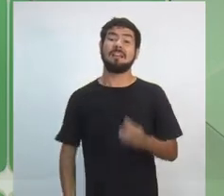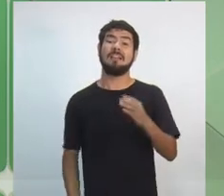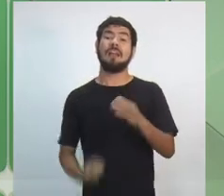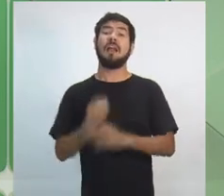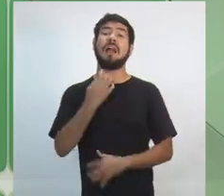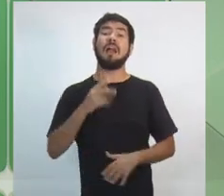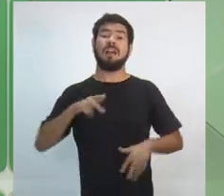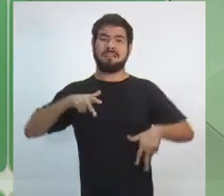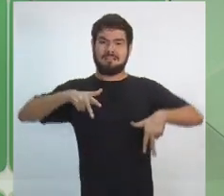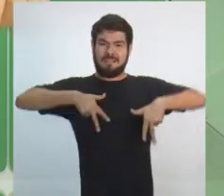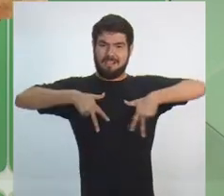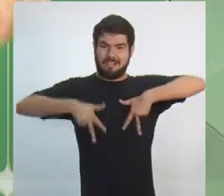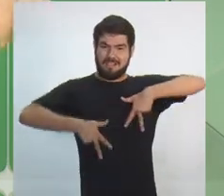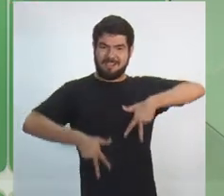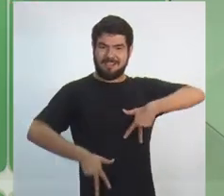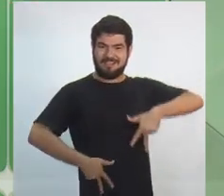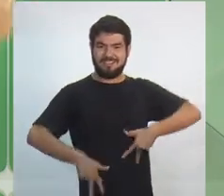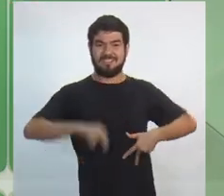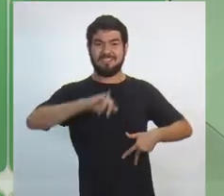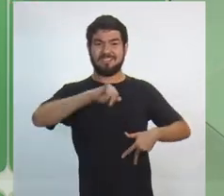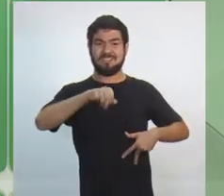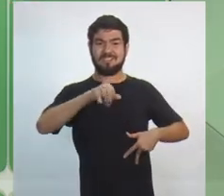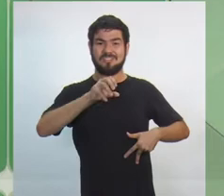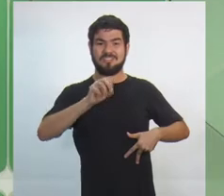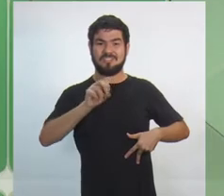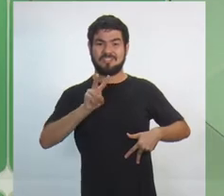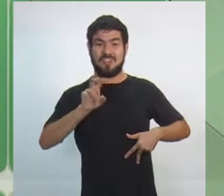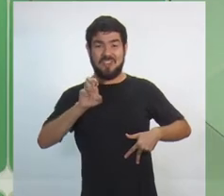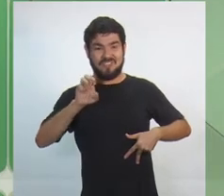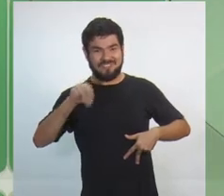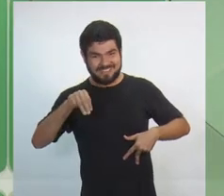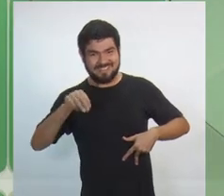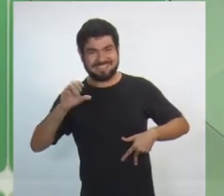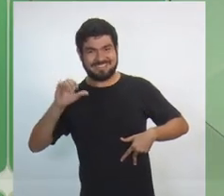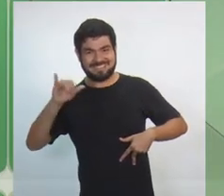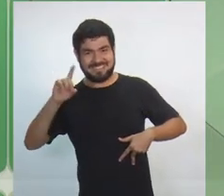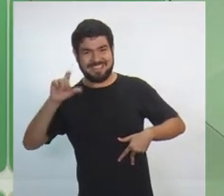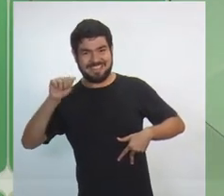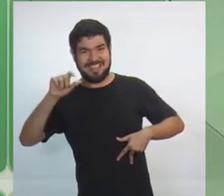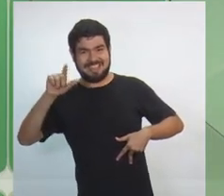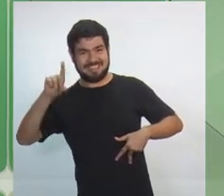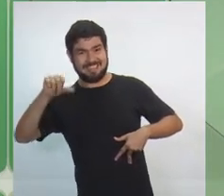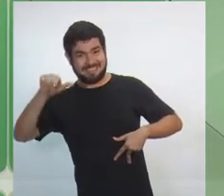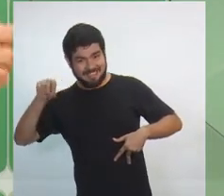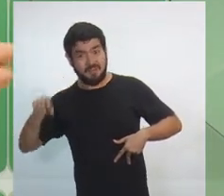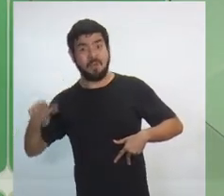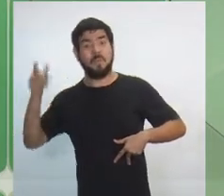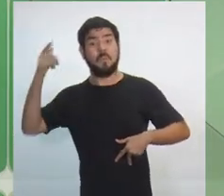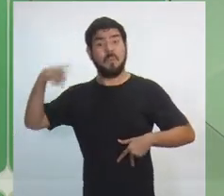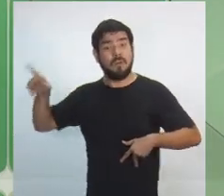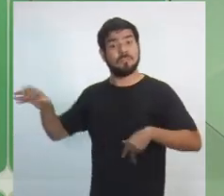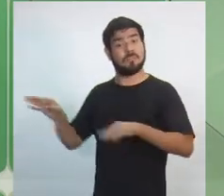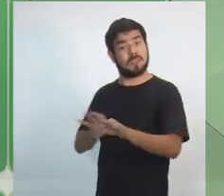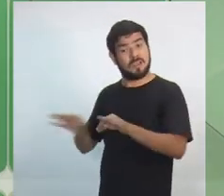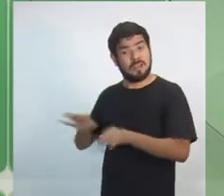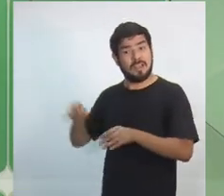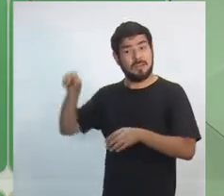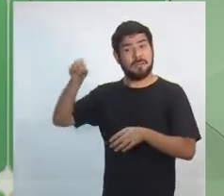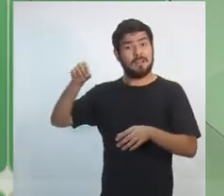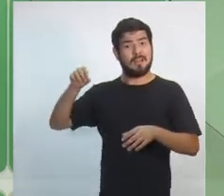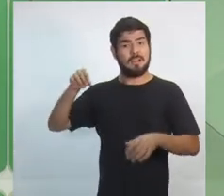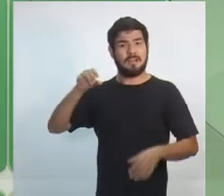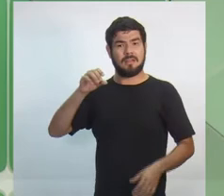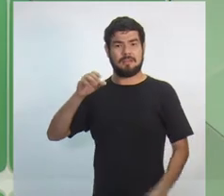usar muita gente para trabalhar junto aos jovens. E um outro programa é o Ame a Vida, que ficava dentro das delegacias,